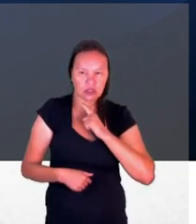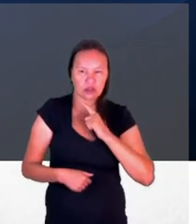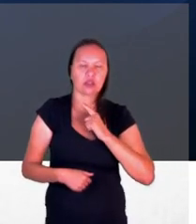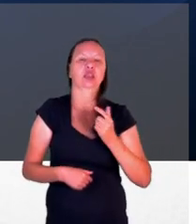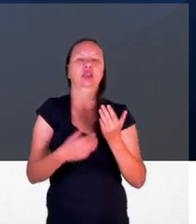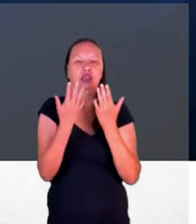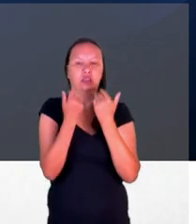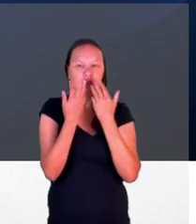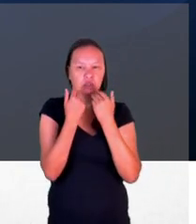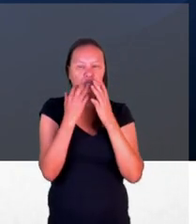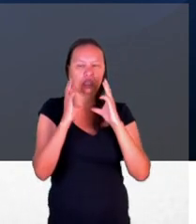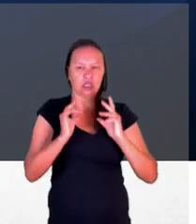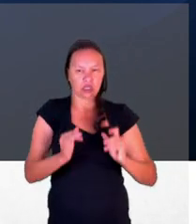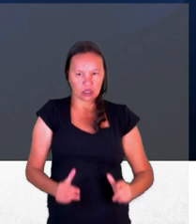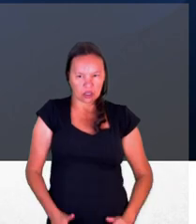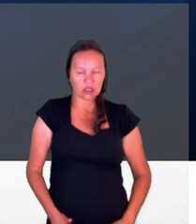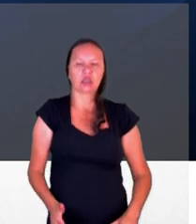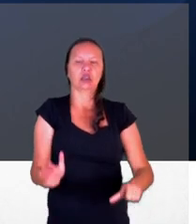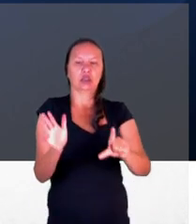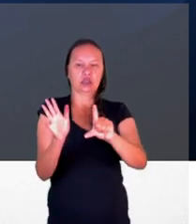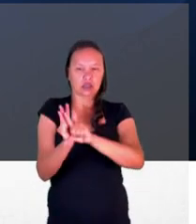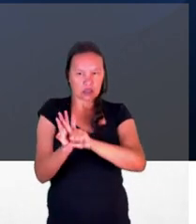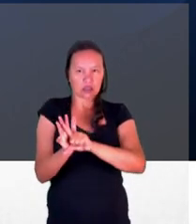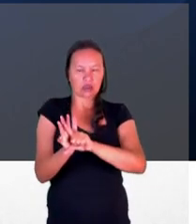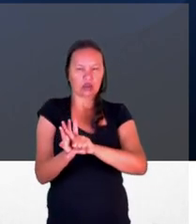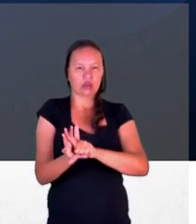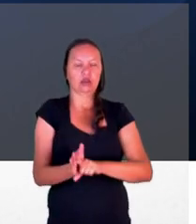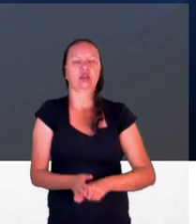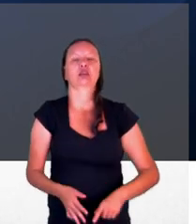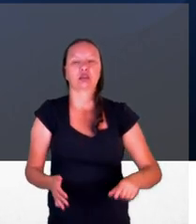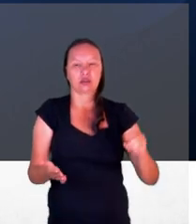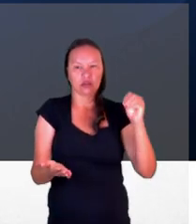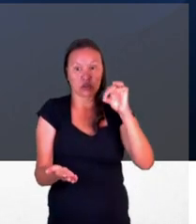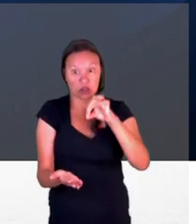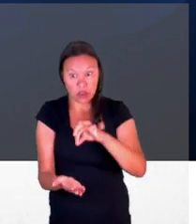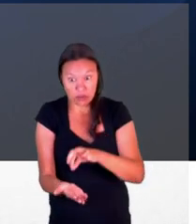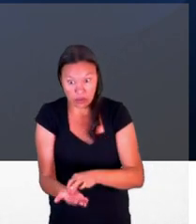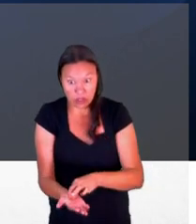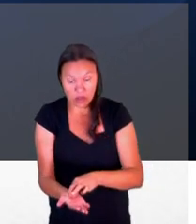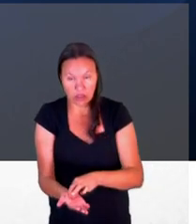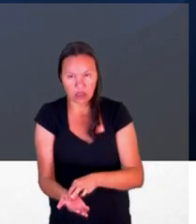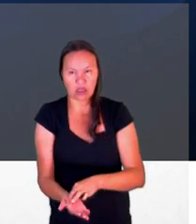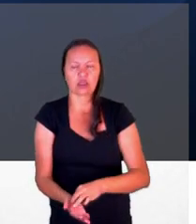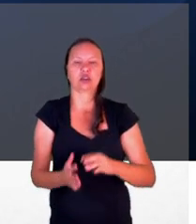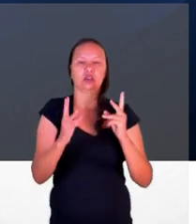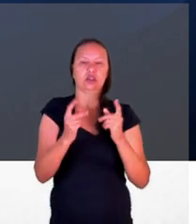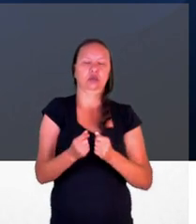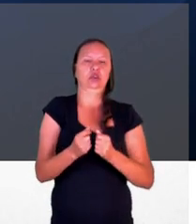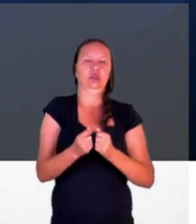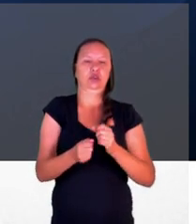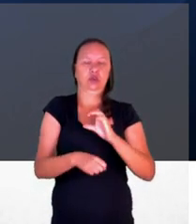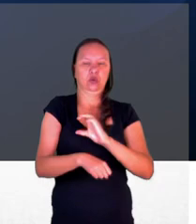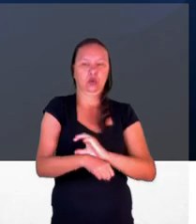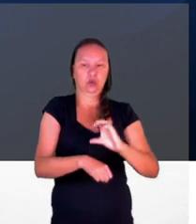alimentação isso é jurídico gente tal como foi conceituado pelo comitê